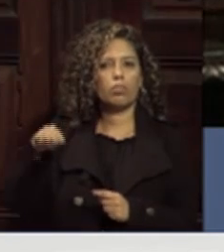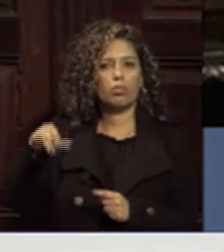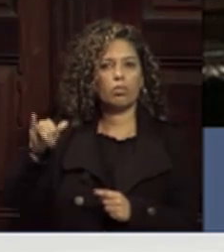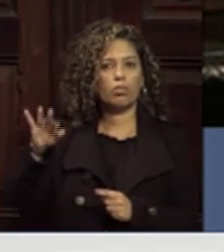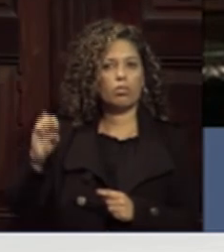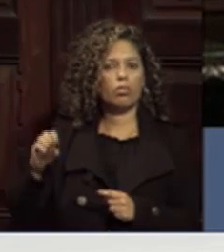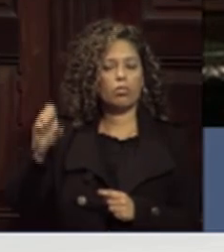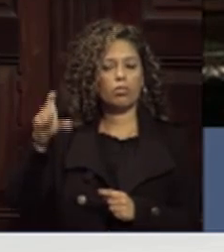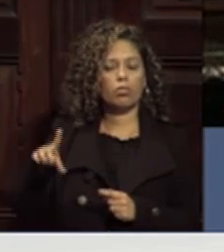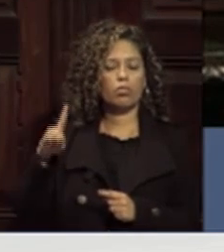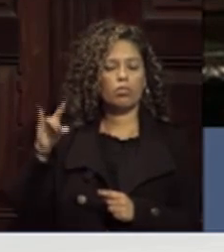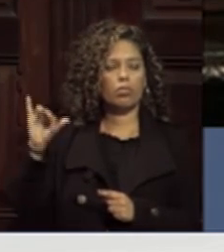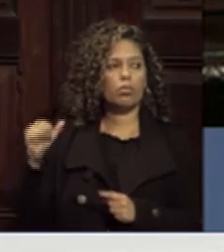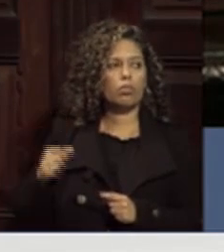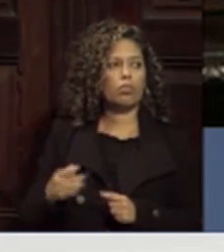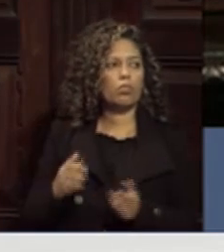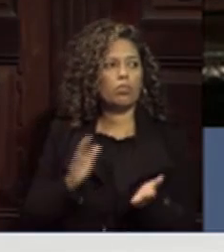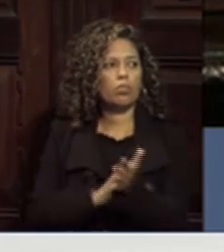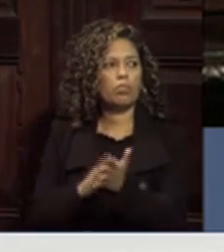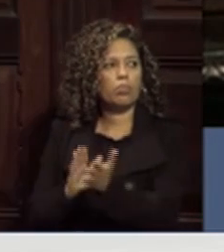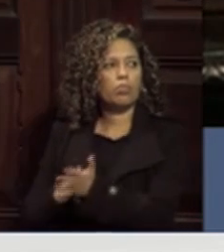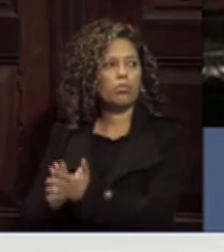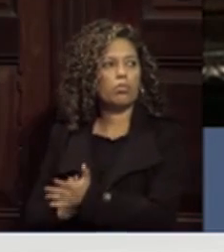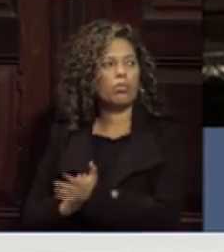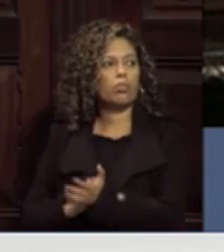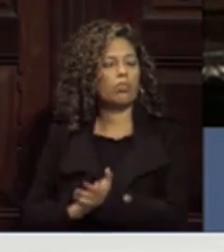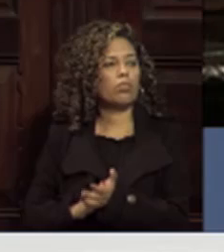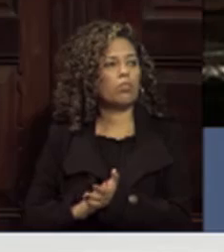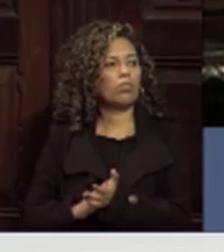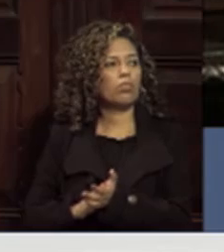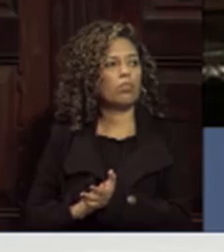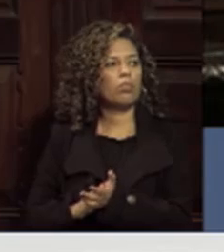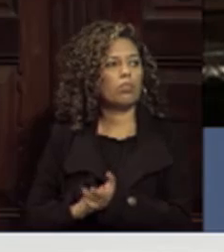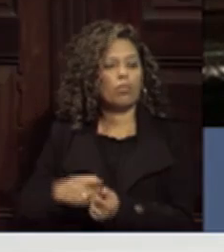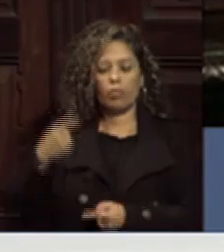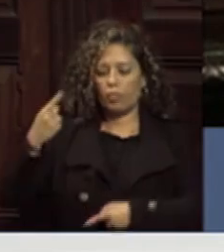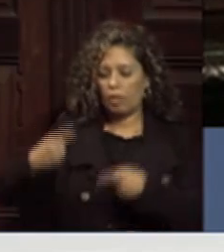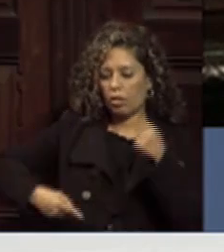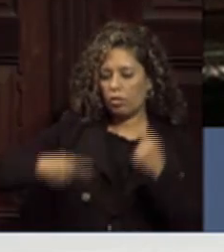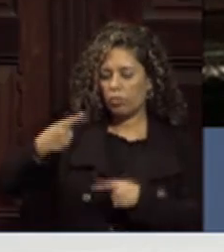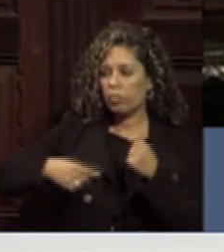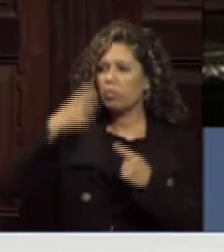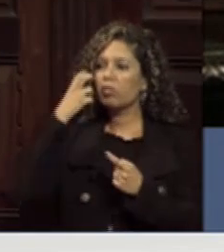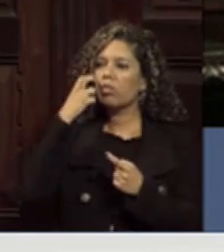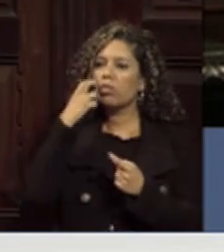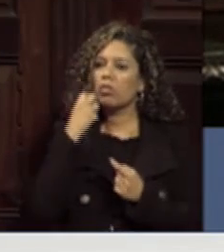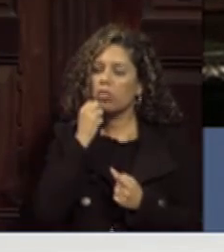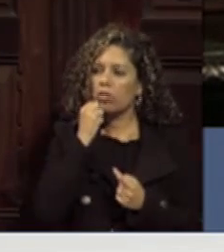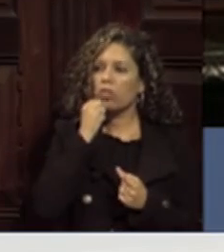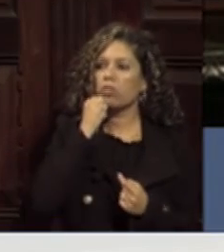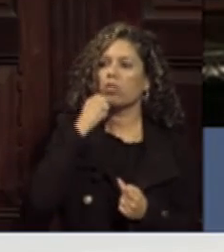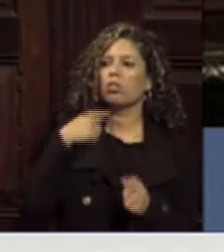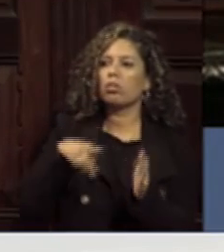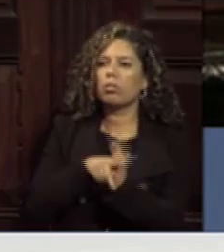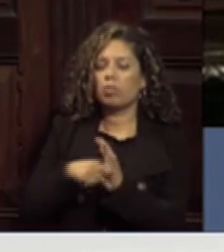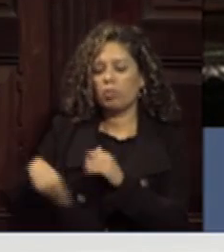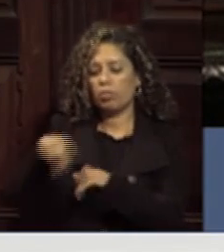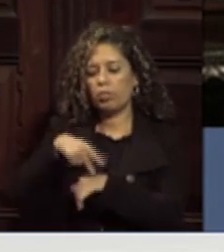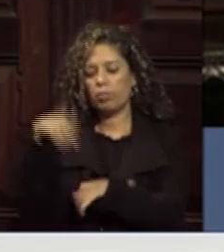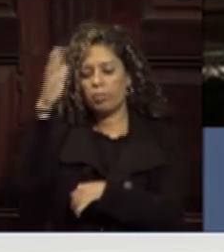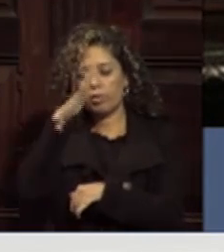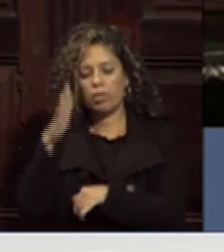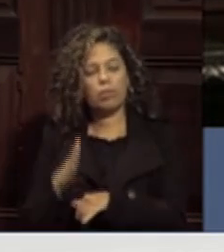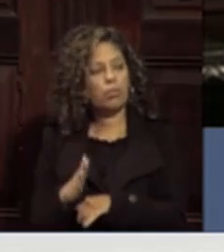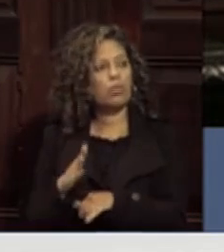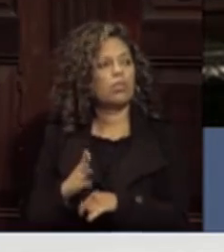onde se comemora e se registra as políticas de adoção no nosso país. O